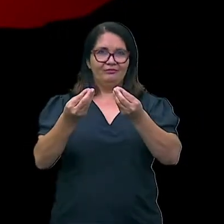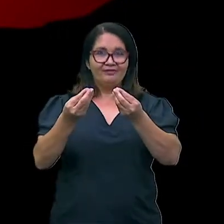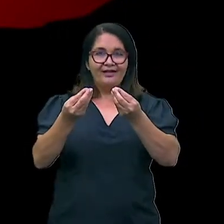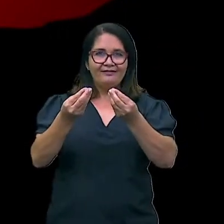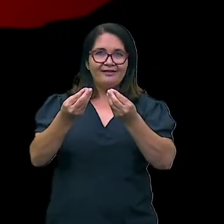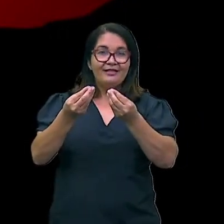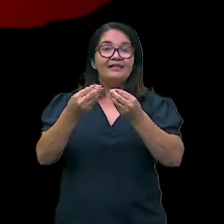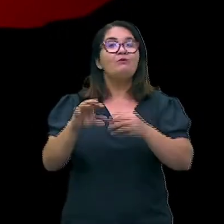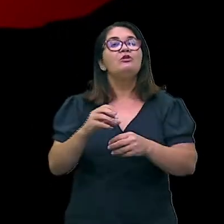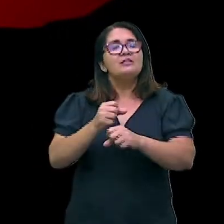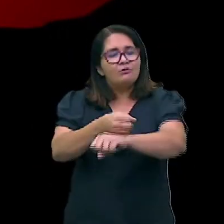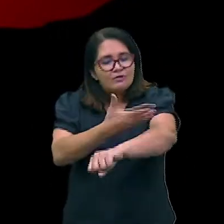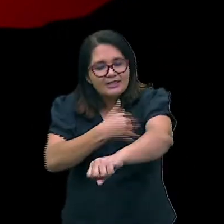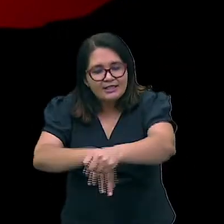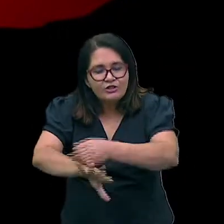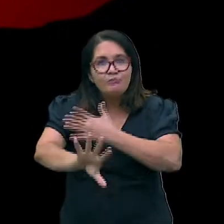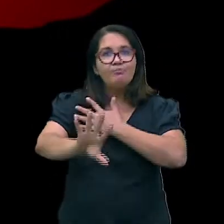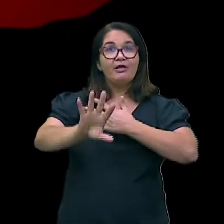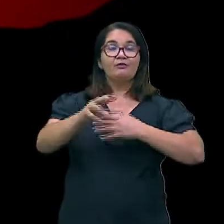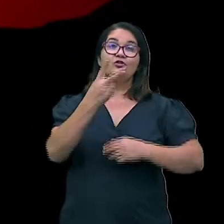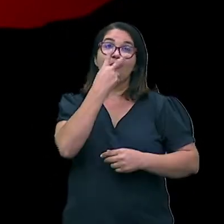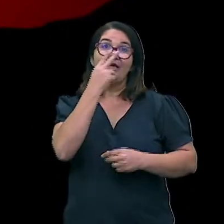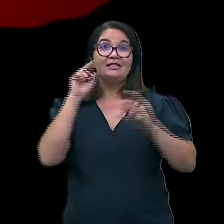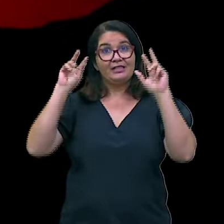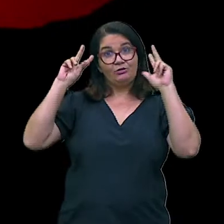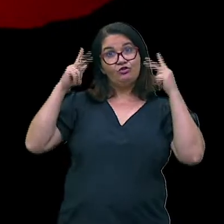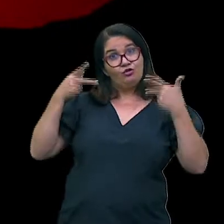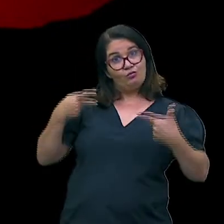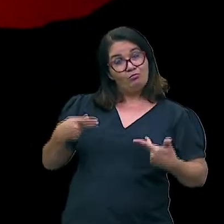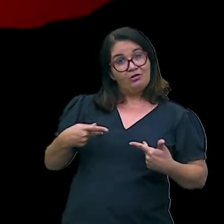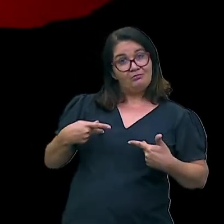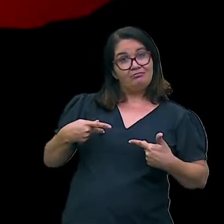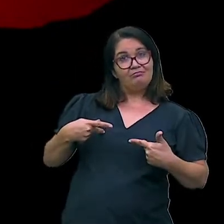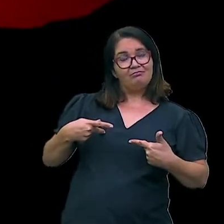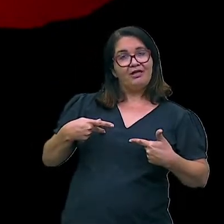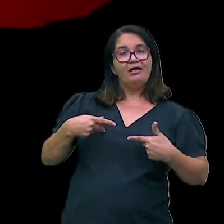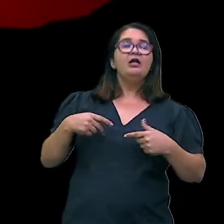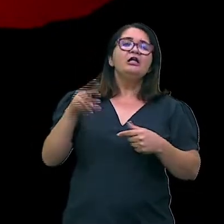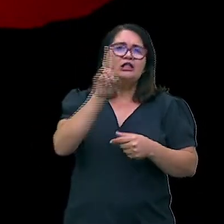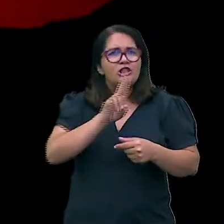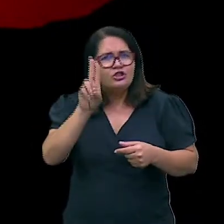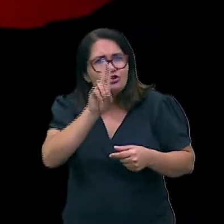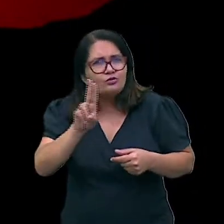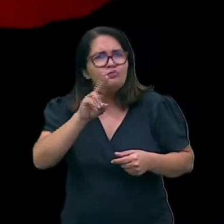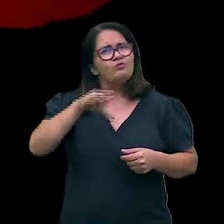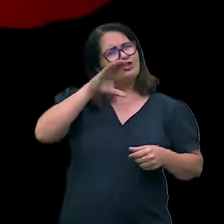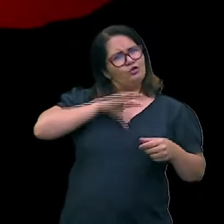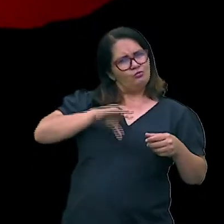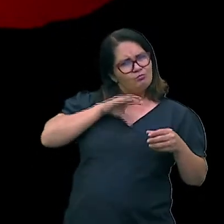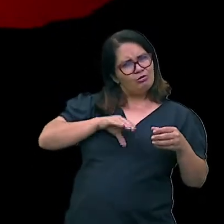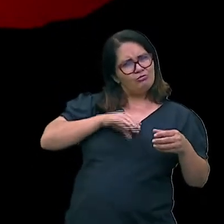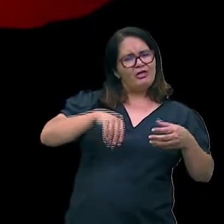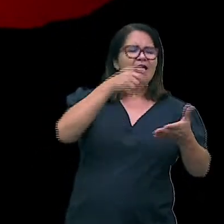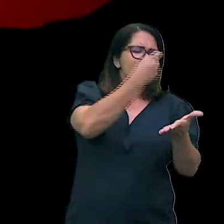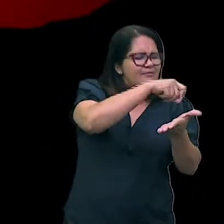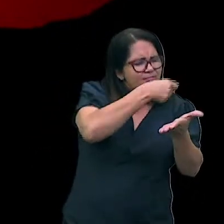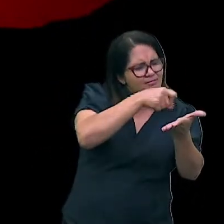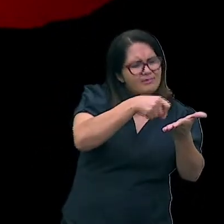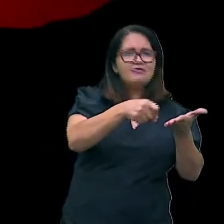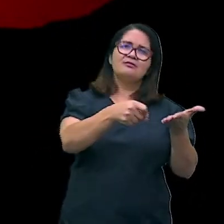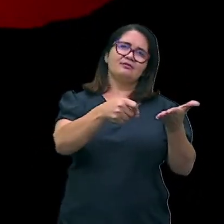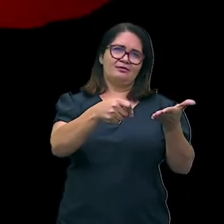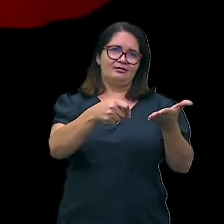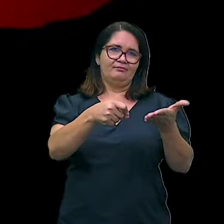termos que têm sentidos opostos. Um exemplo muito explícito de antítese é